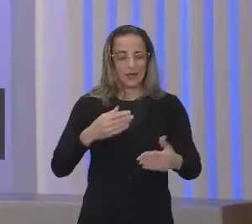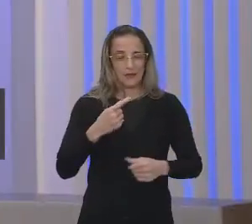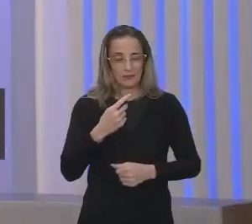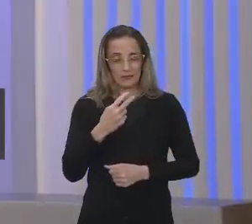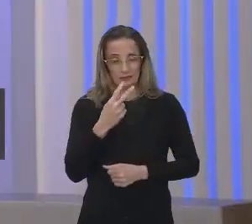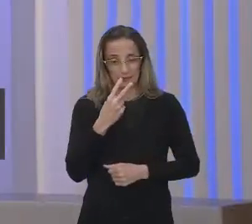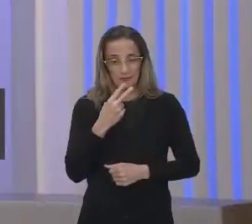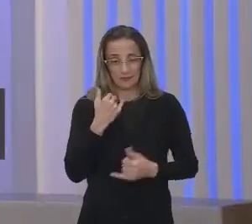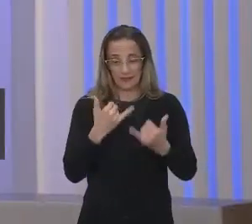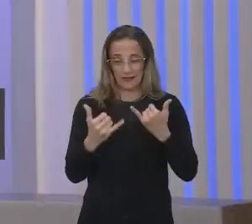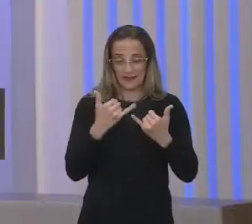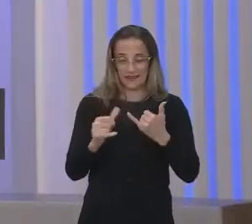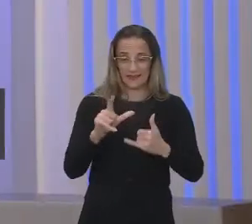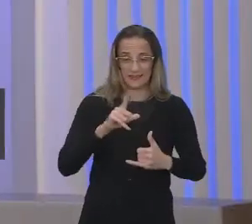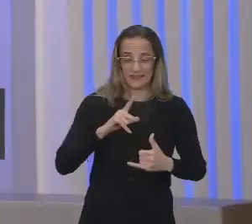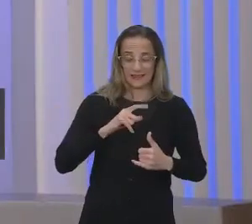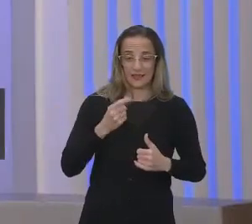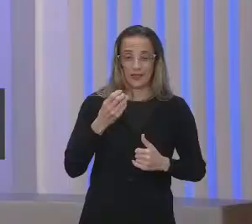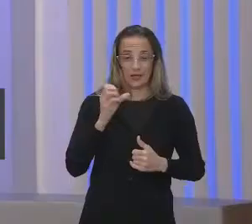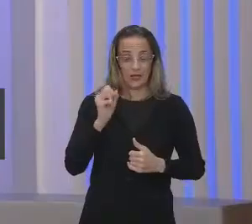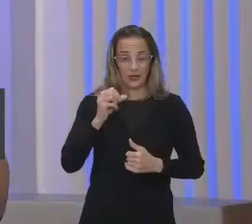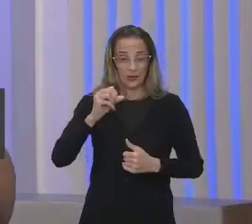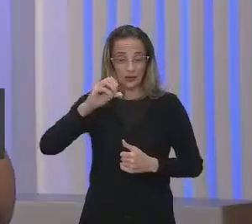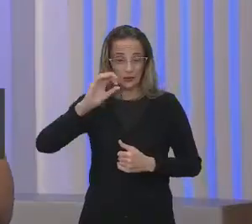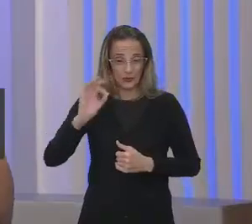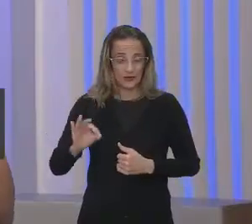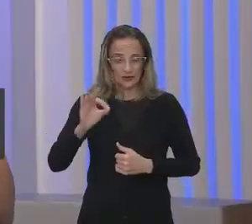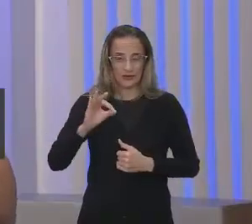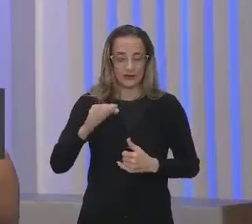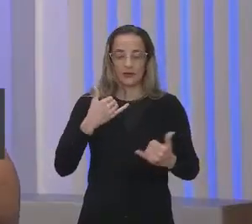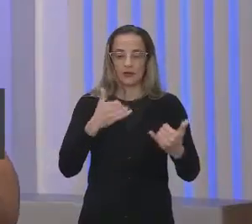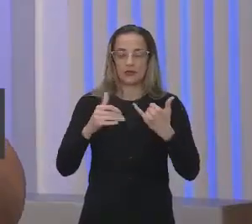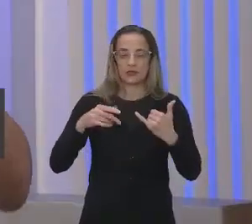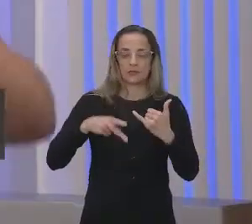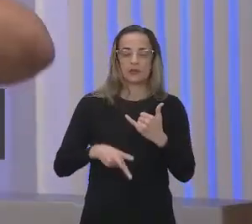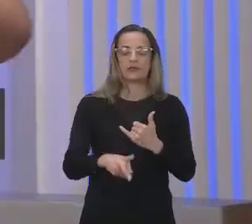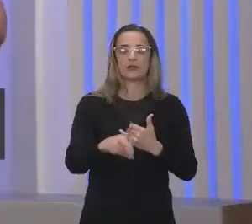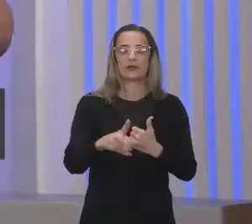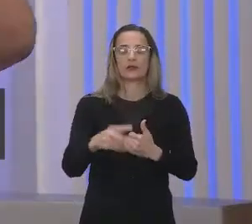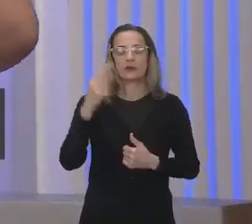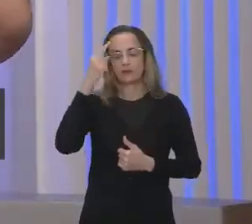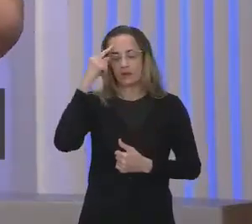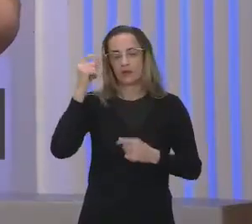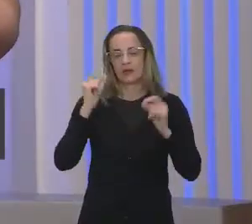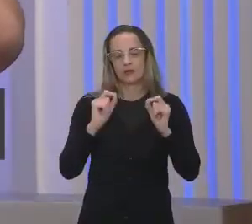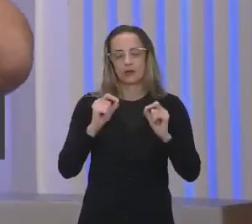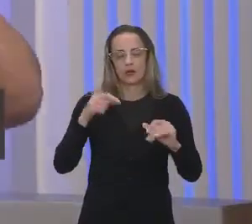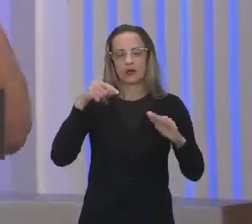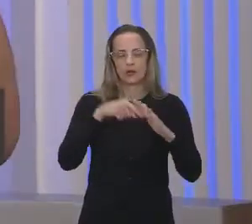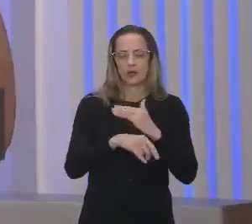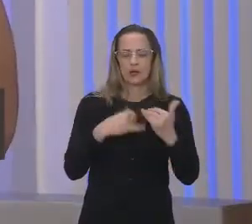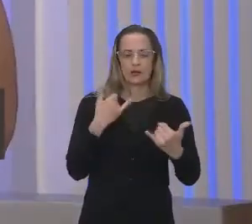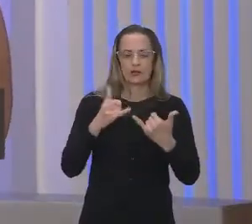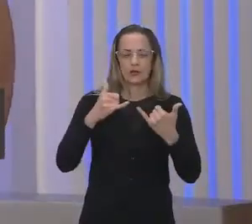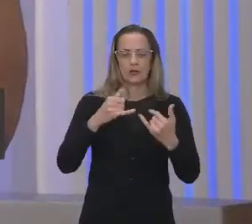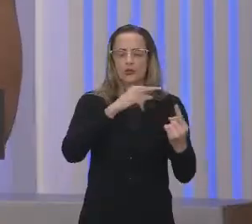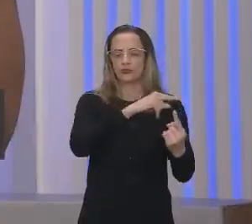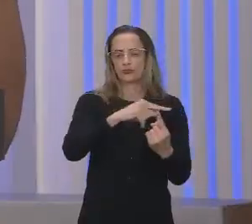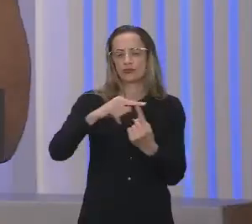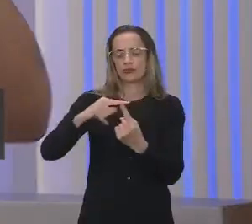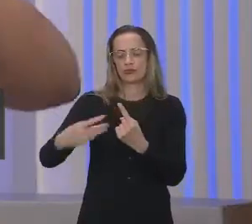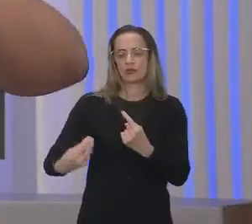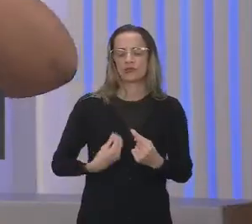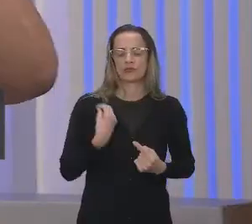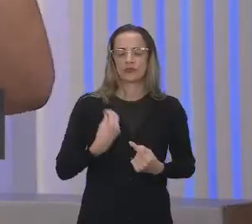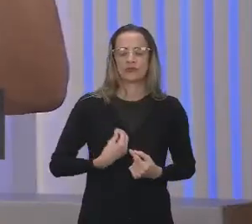vi. Quais seriam os desafios energéticos daqui para frente? Então, pensando na questão de produção de energia que a gente